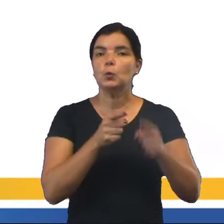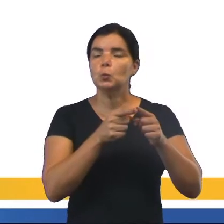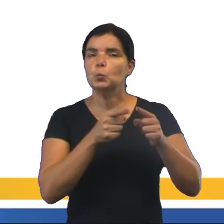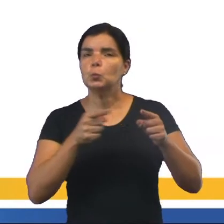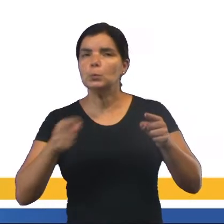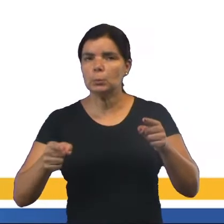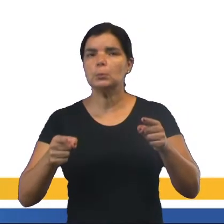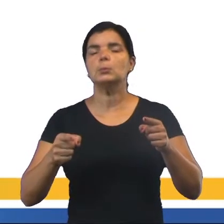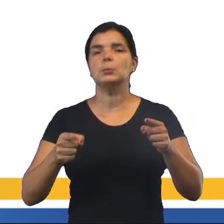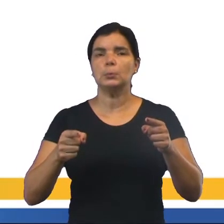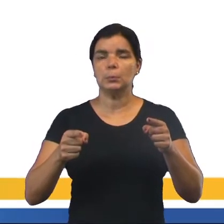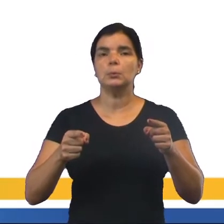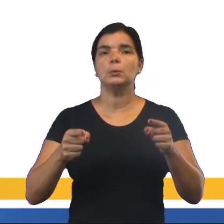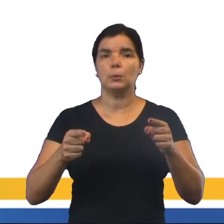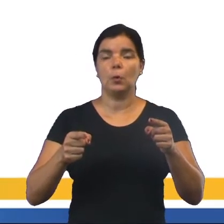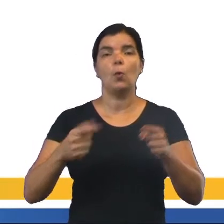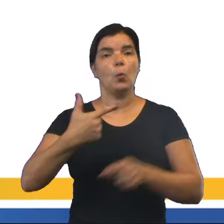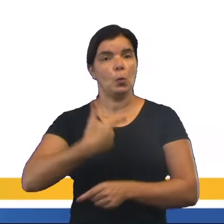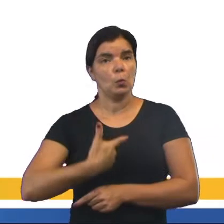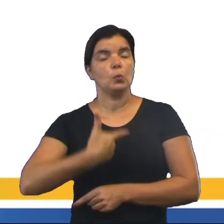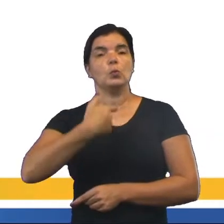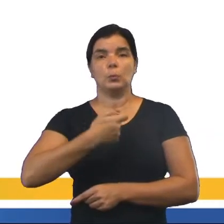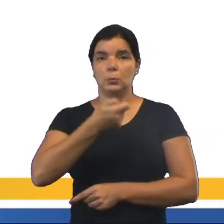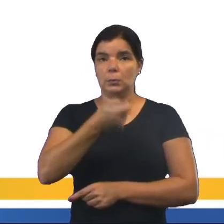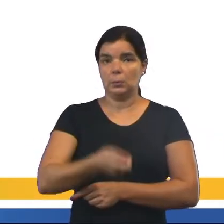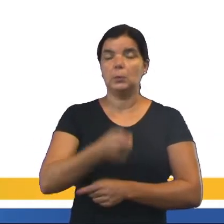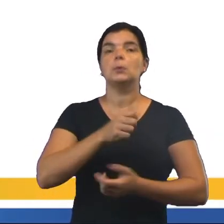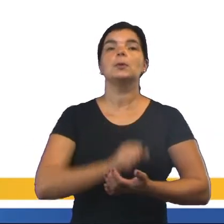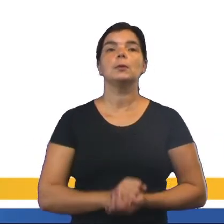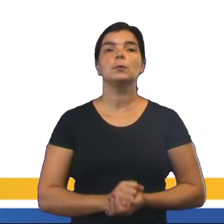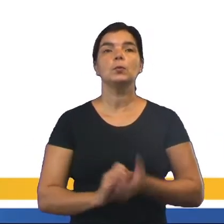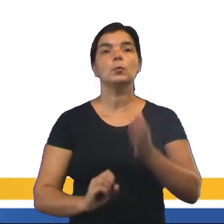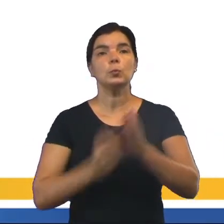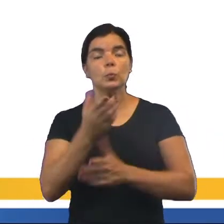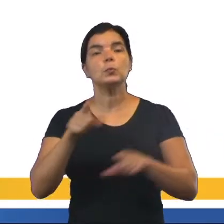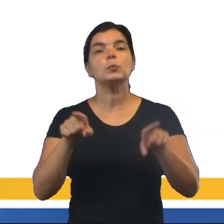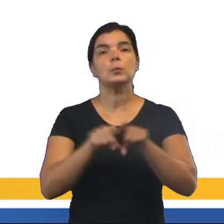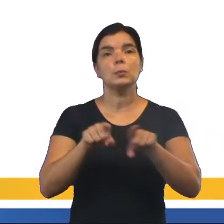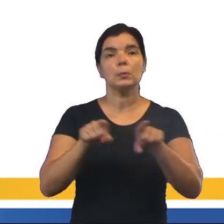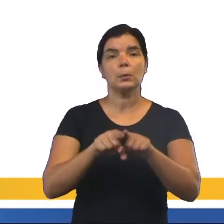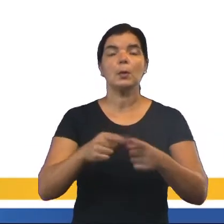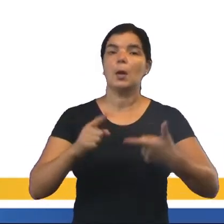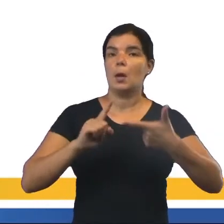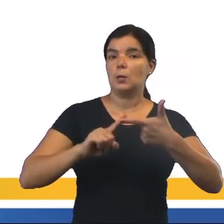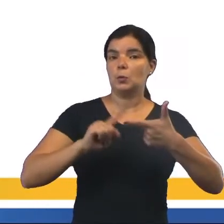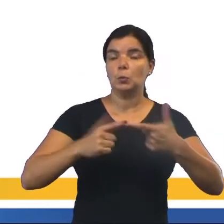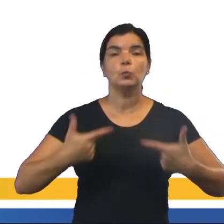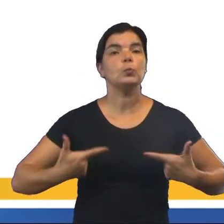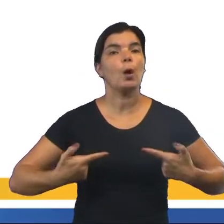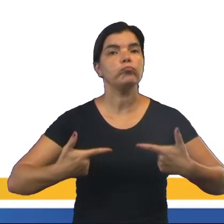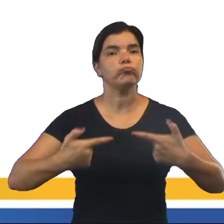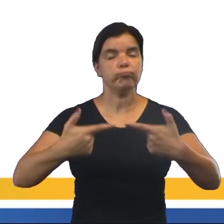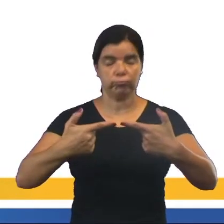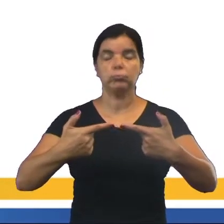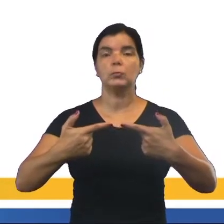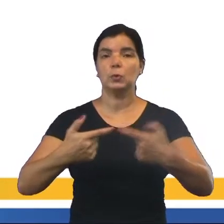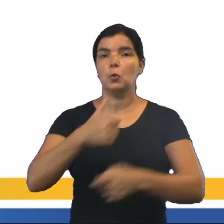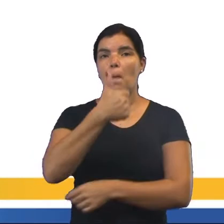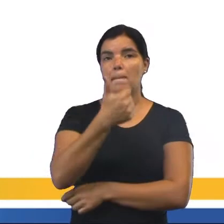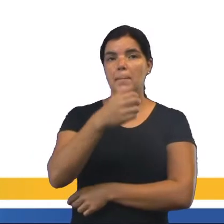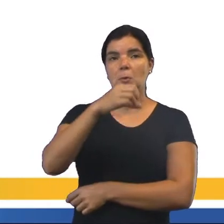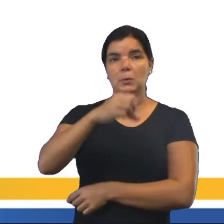Durante esse período do governo ditatorial de Vargas, houve também a Segunda Guerra Mundial, que aconteceu entre os